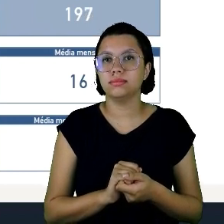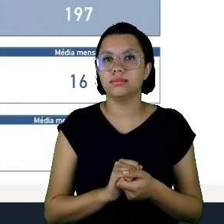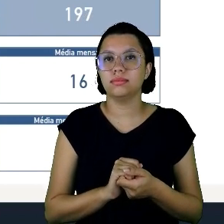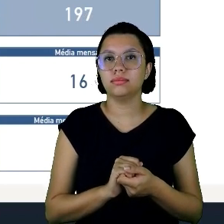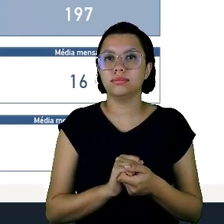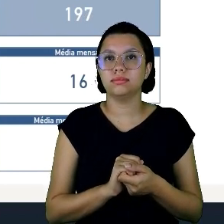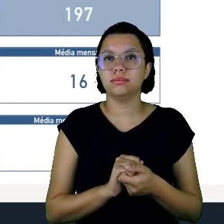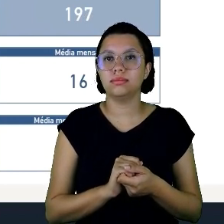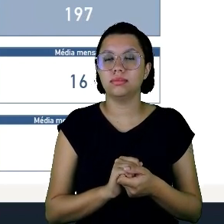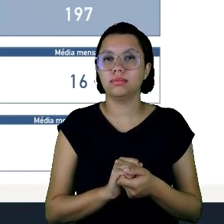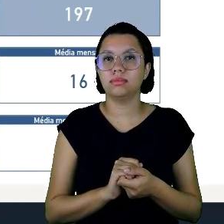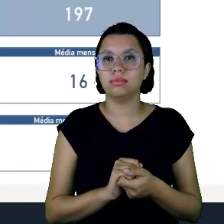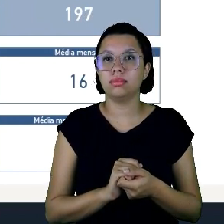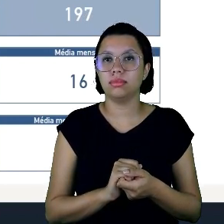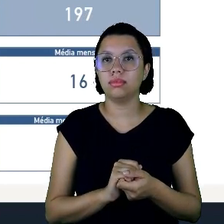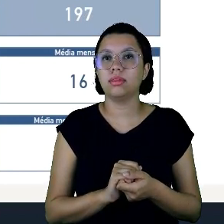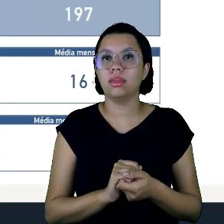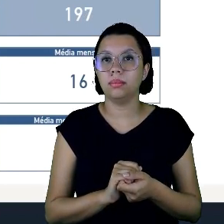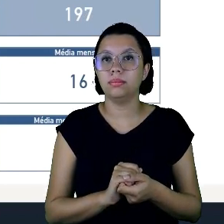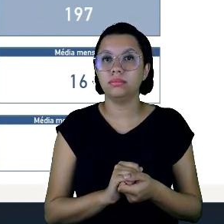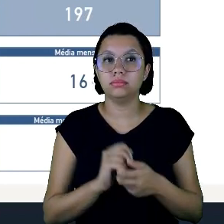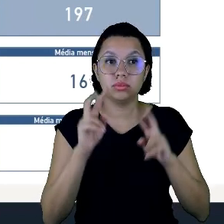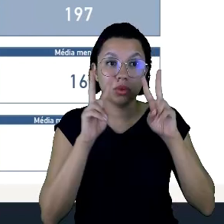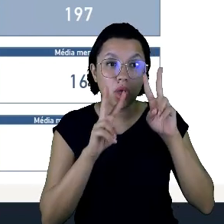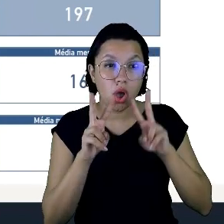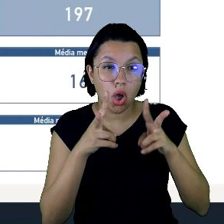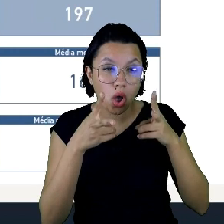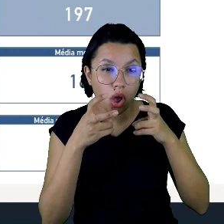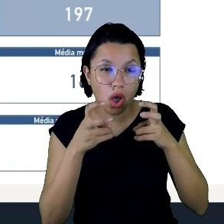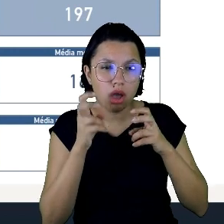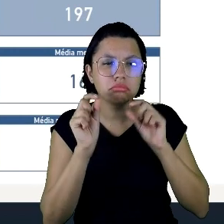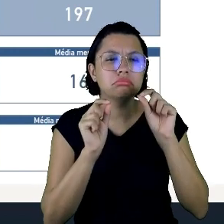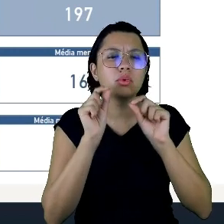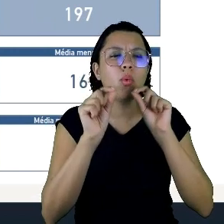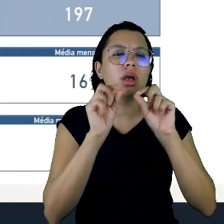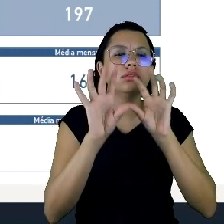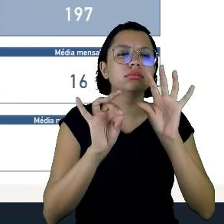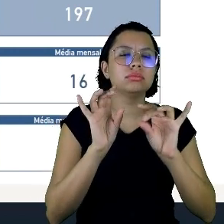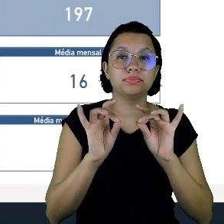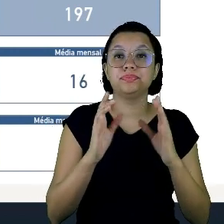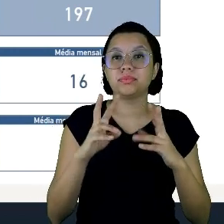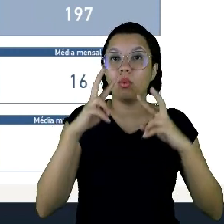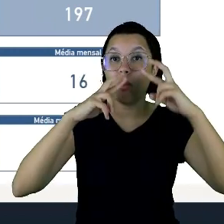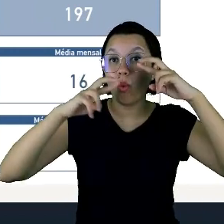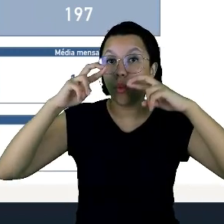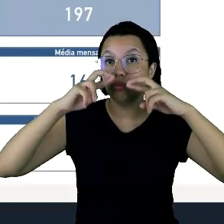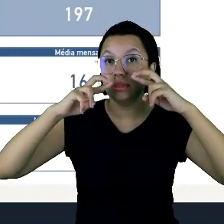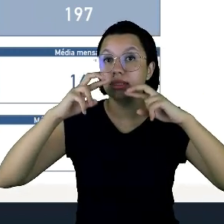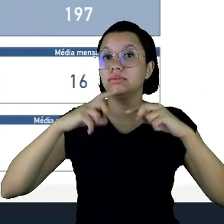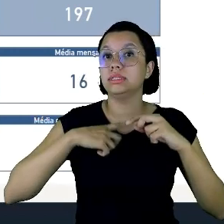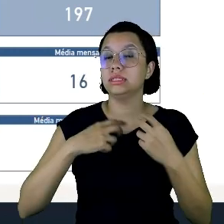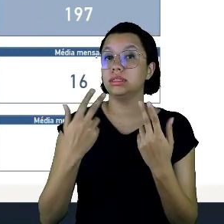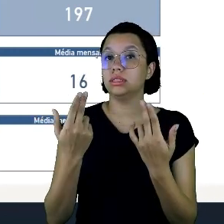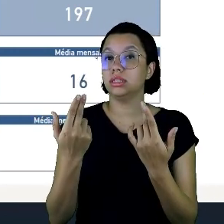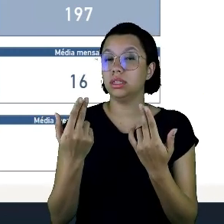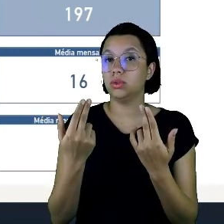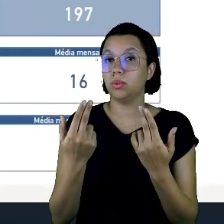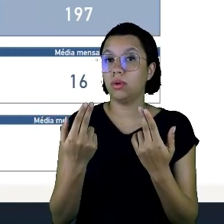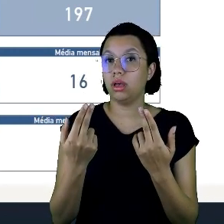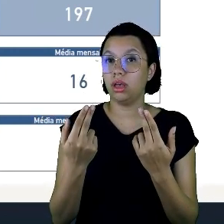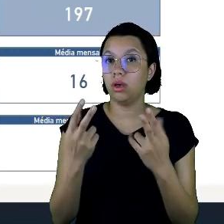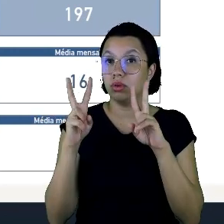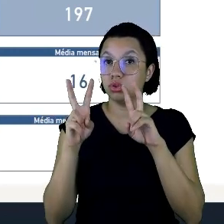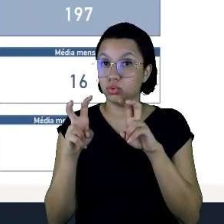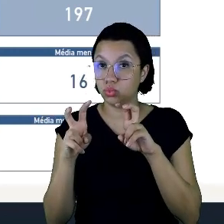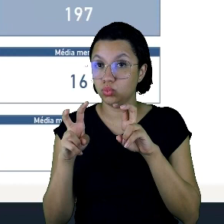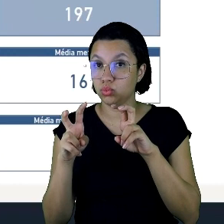para identificar quais são. vocês observam